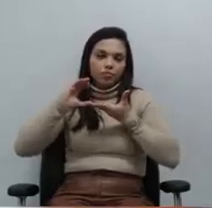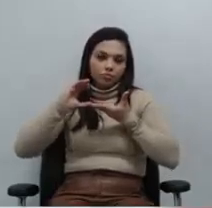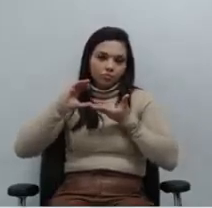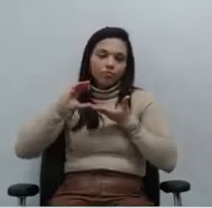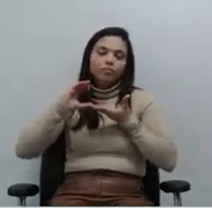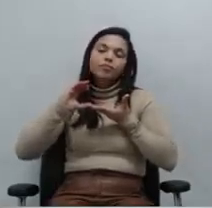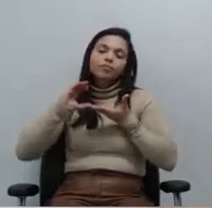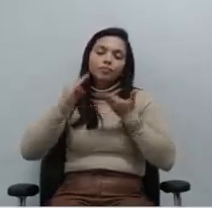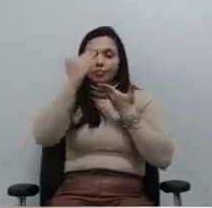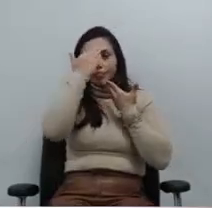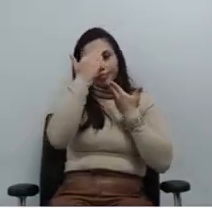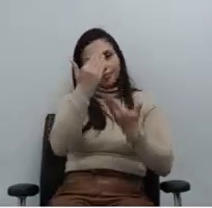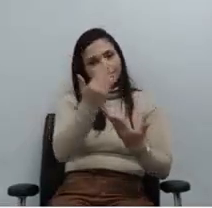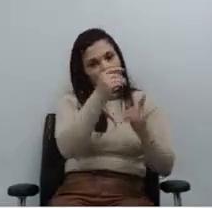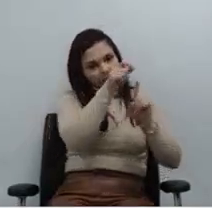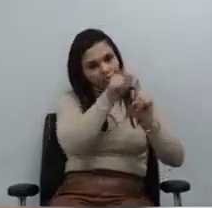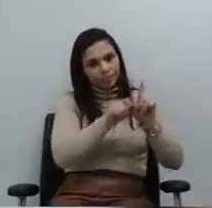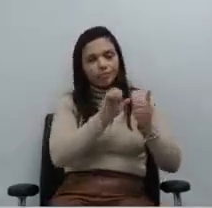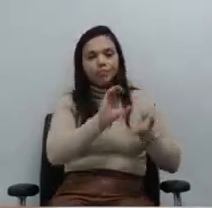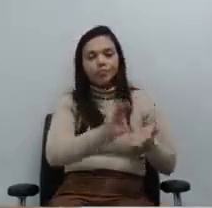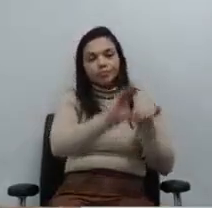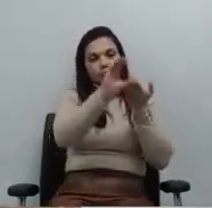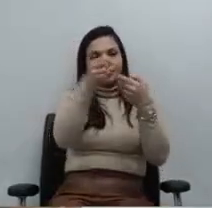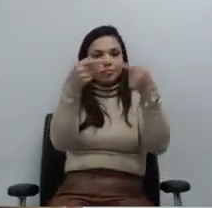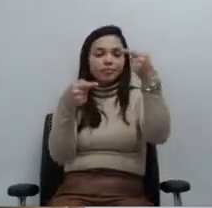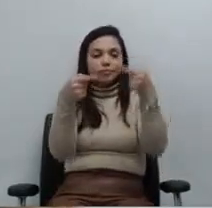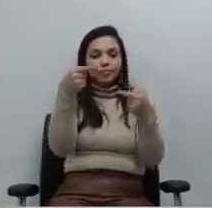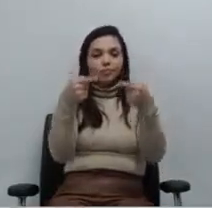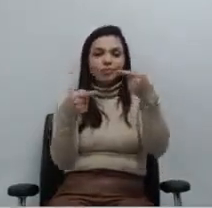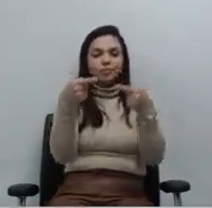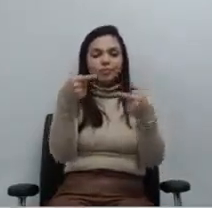Agradeço, excelentíssimo conselheiro. Em discussão?